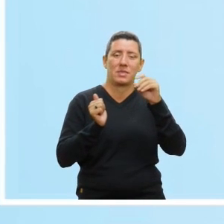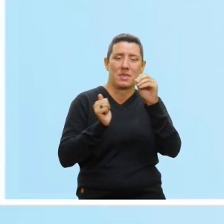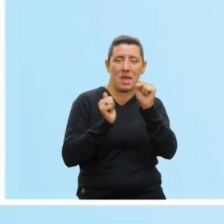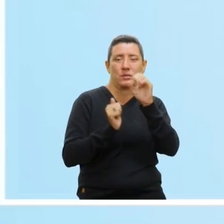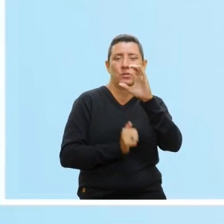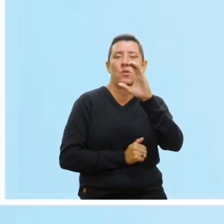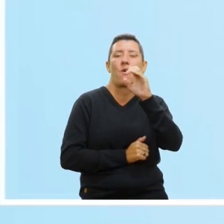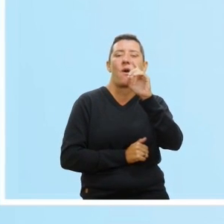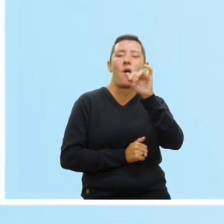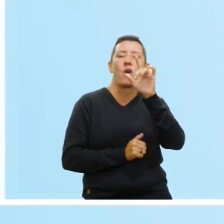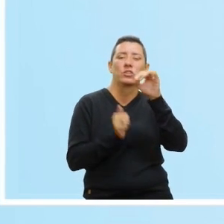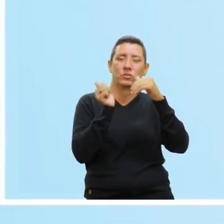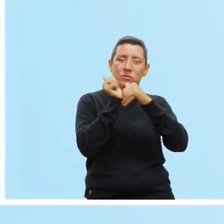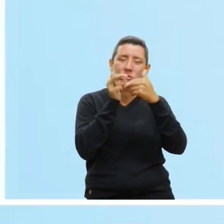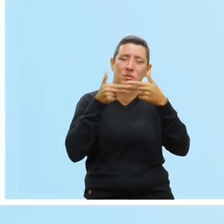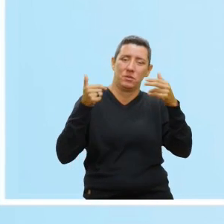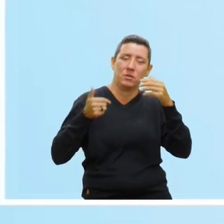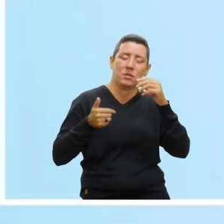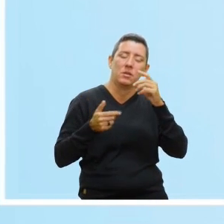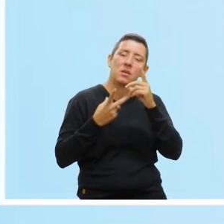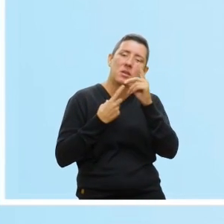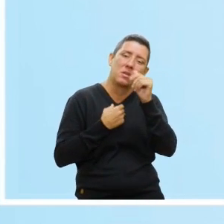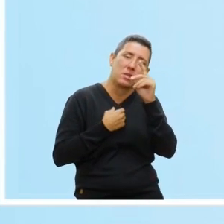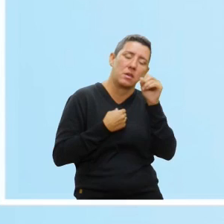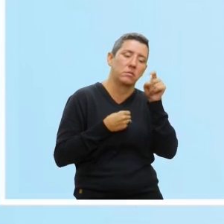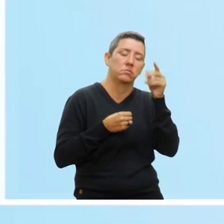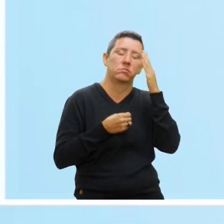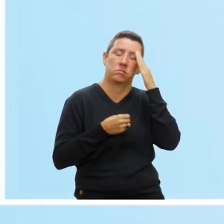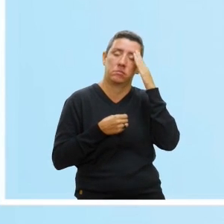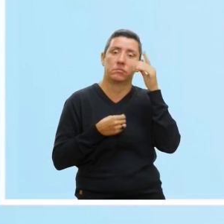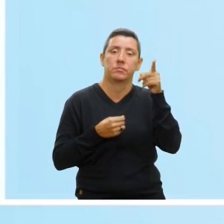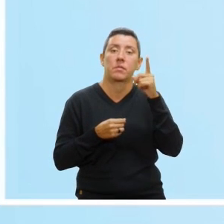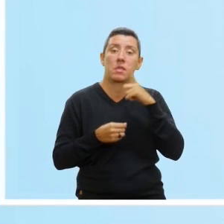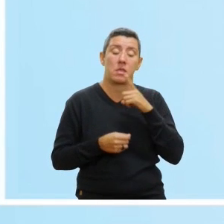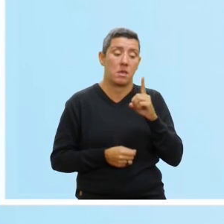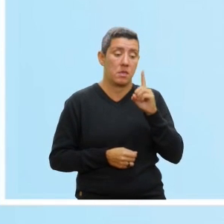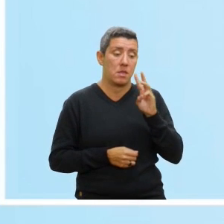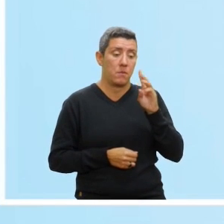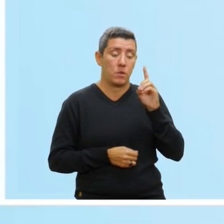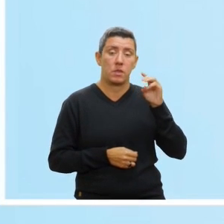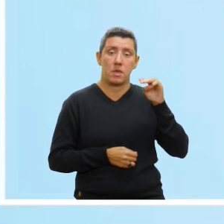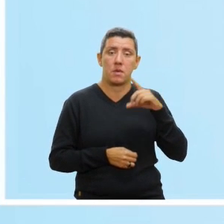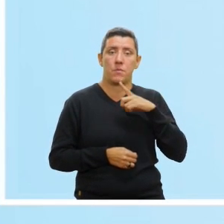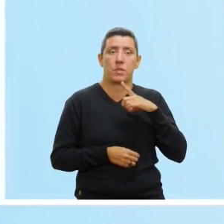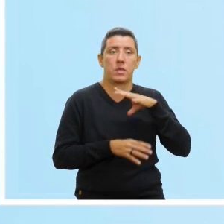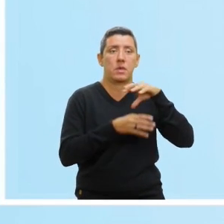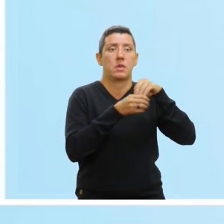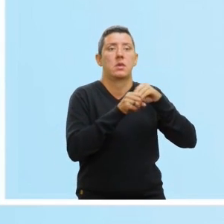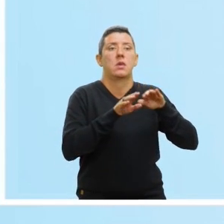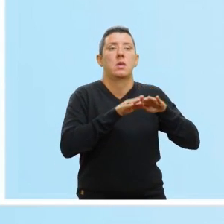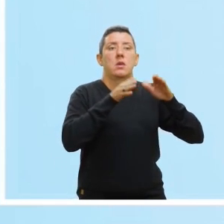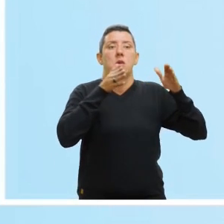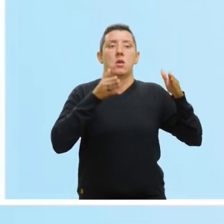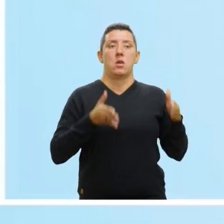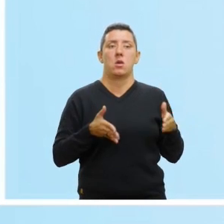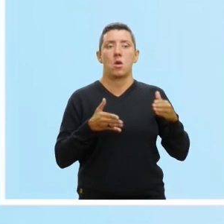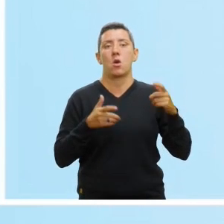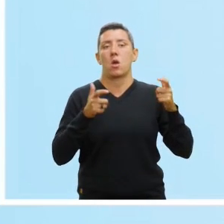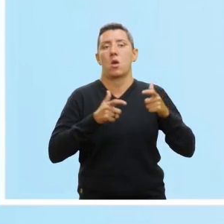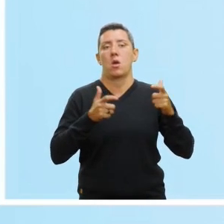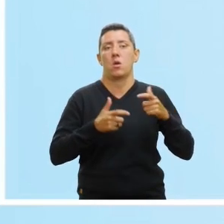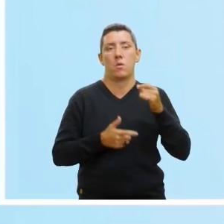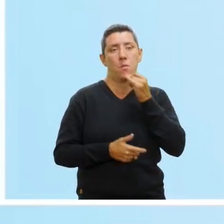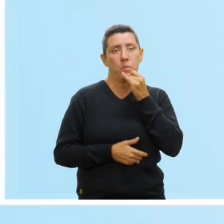tá? É interessante a gente entender aonde que o DWDM está na camada OSI, por exemplo, né? Então, aqui a gente está na